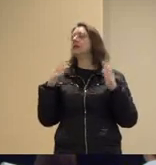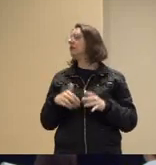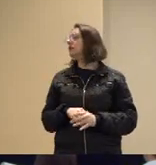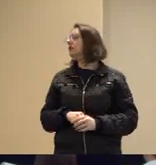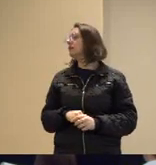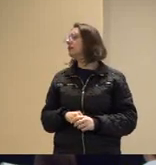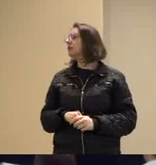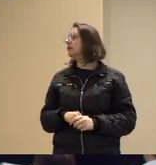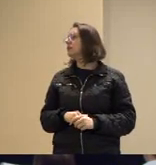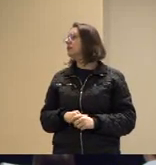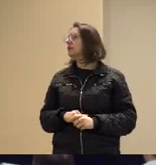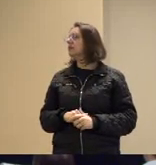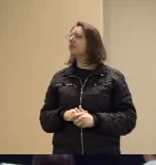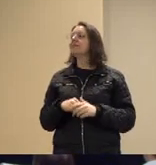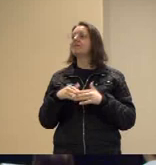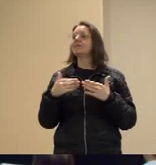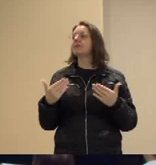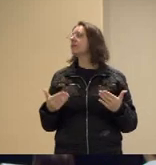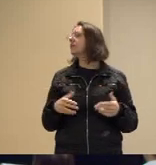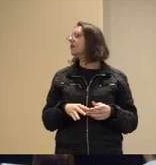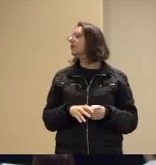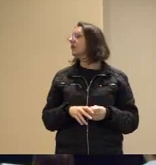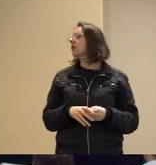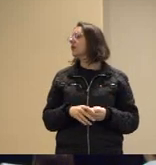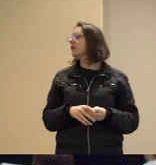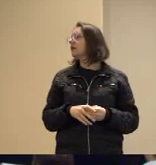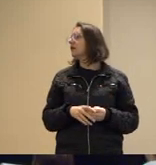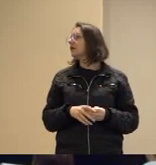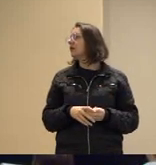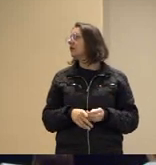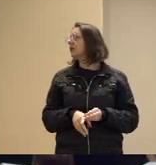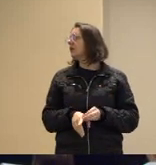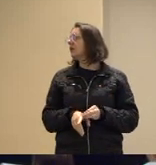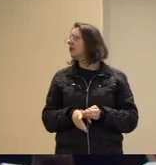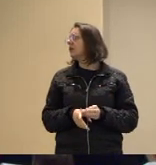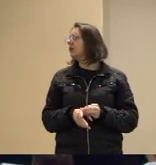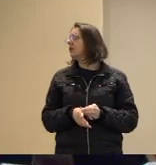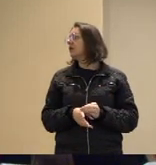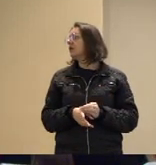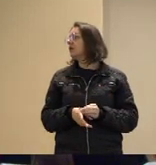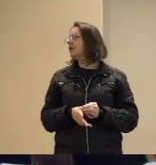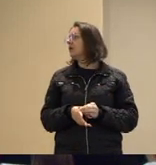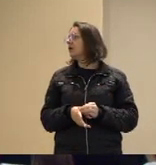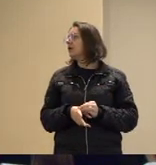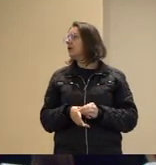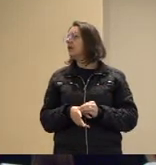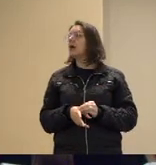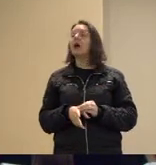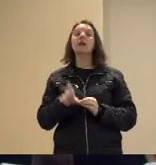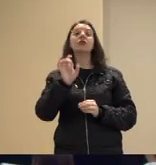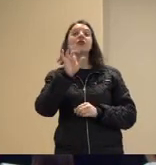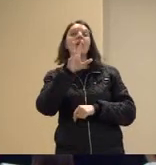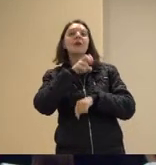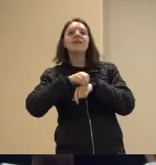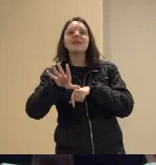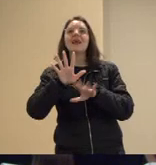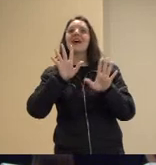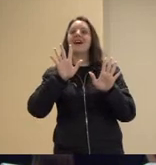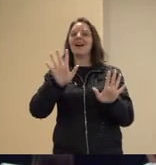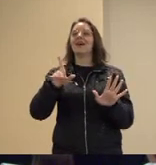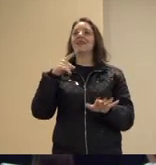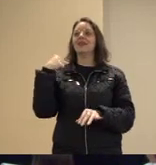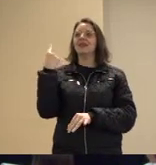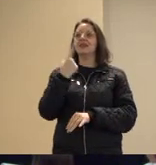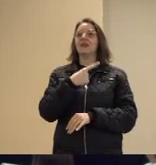Pessoal, então, agradecemos. Vai falar agora ou vai falar depois? Não, só para dizer para vocês que a gente lá no